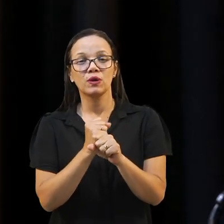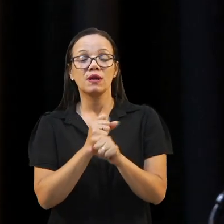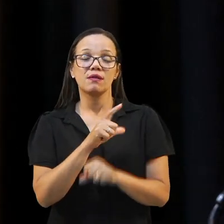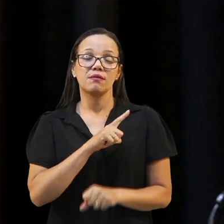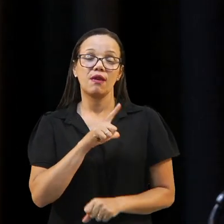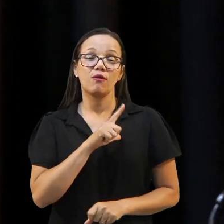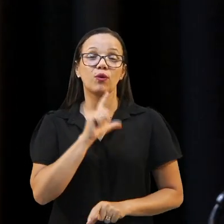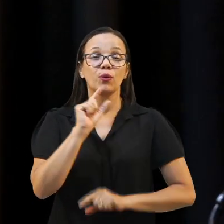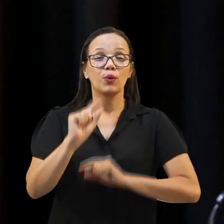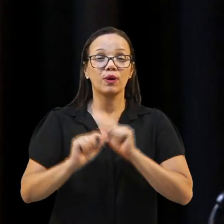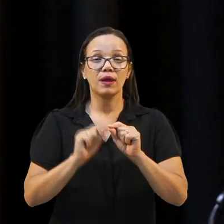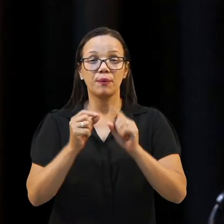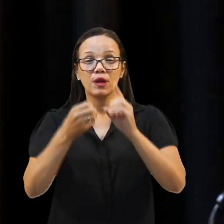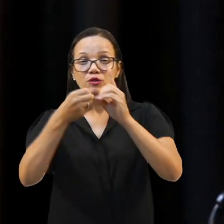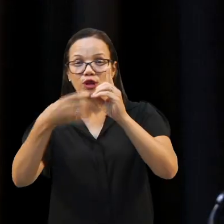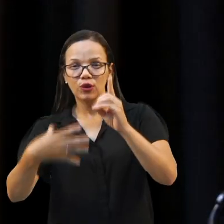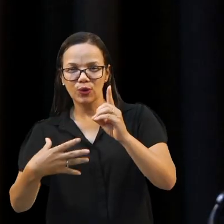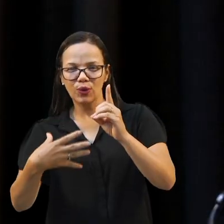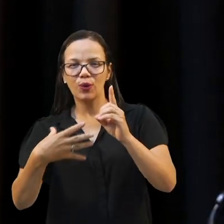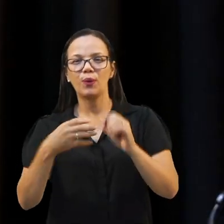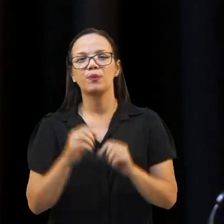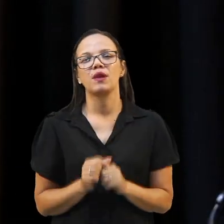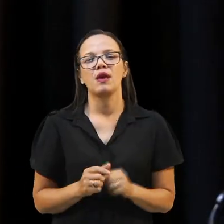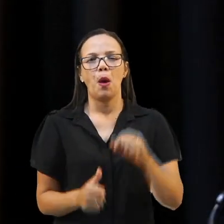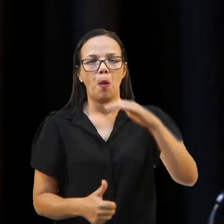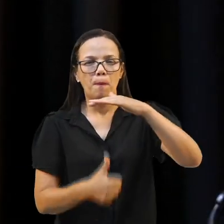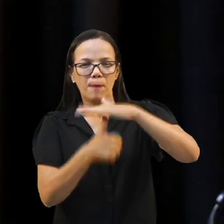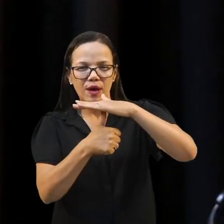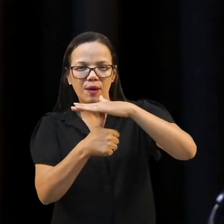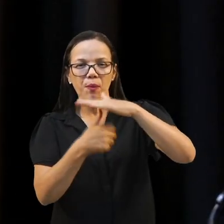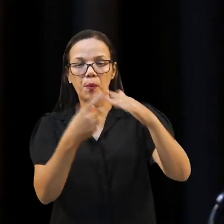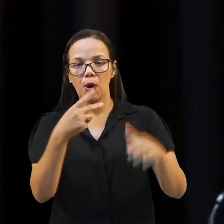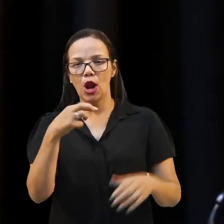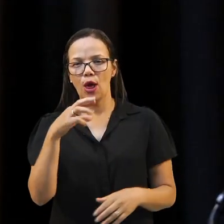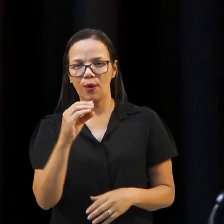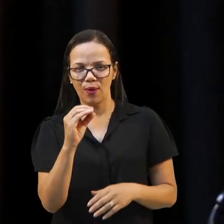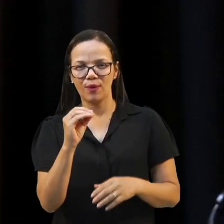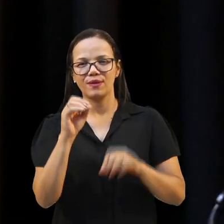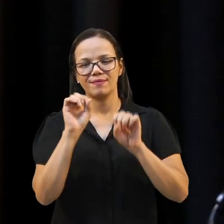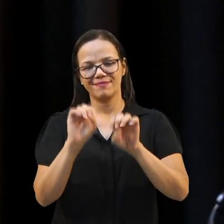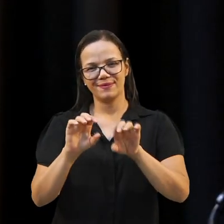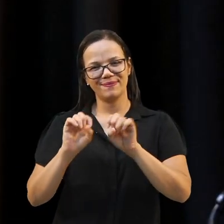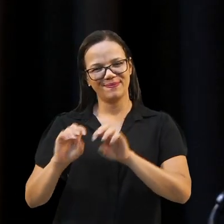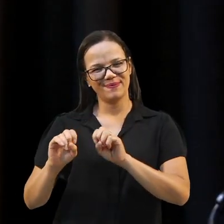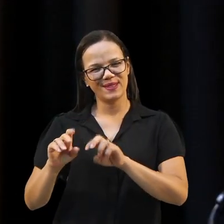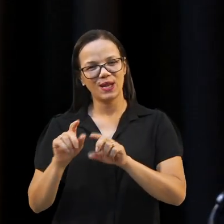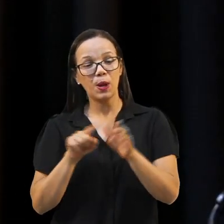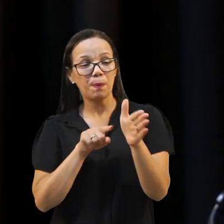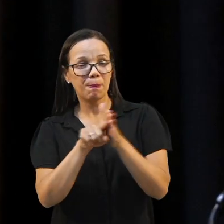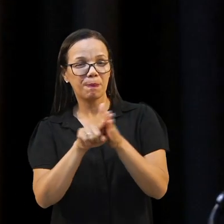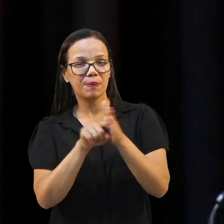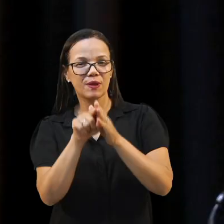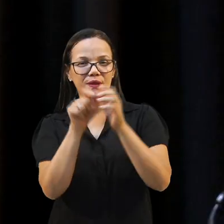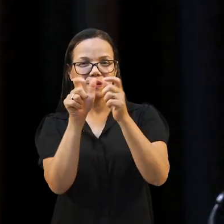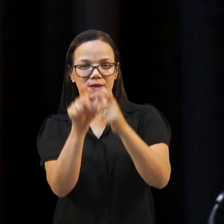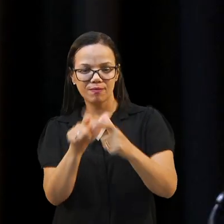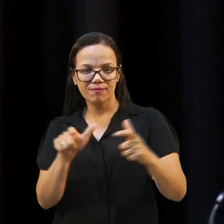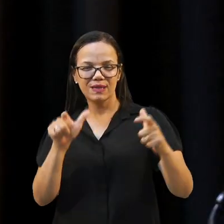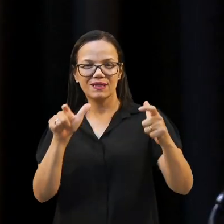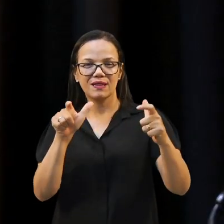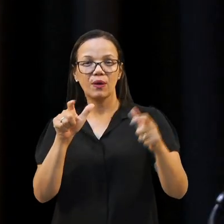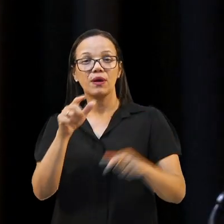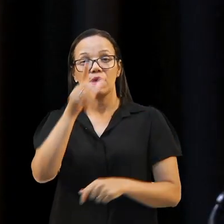outras coisas, diretor da FEELT, pró-reitor de ensino, pesquisa e extensão, pró-reitor de planejamento